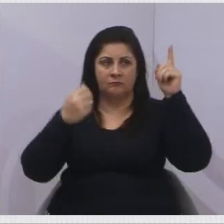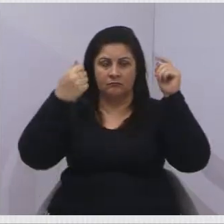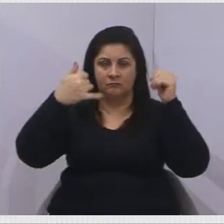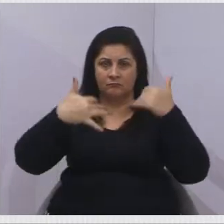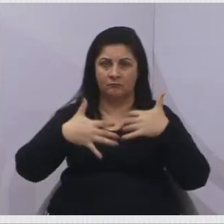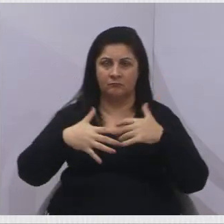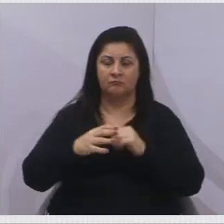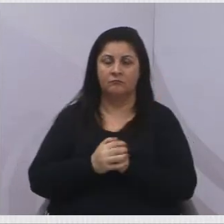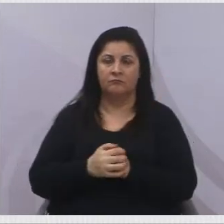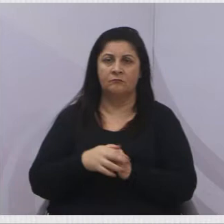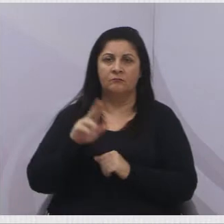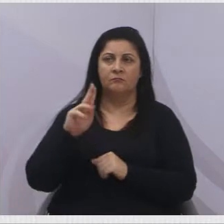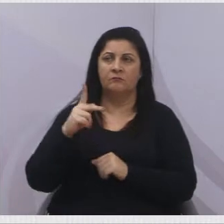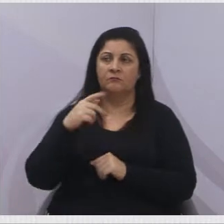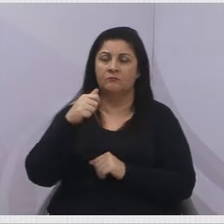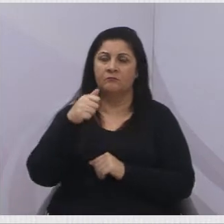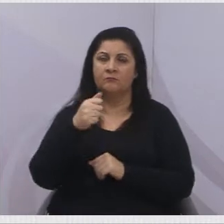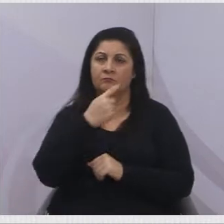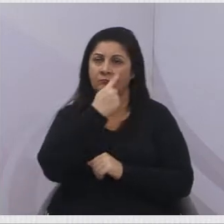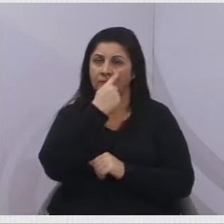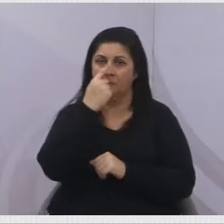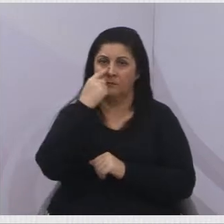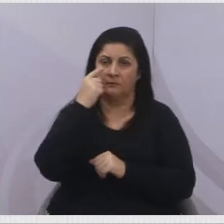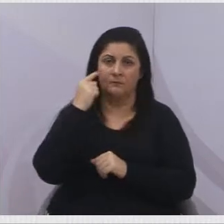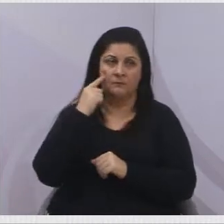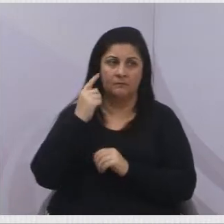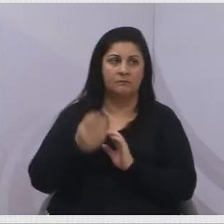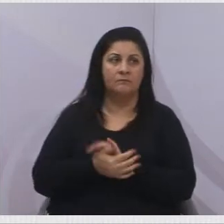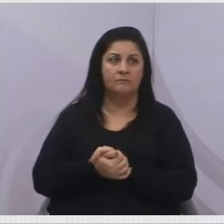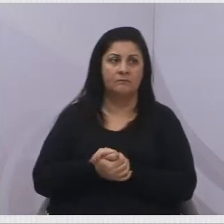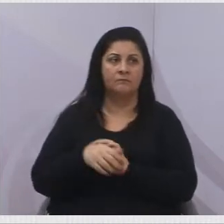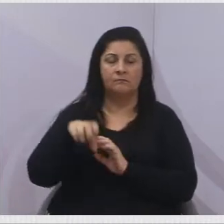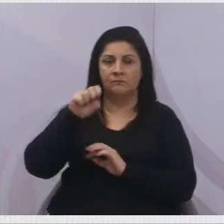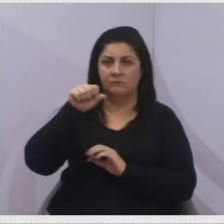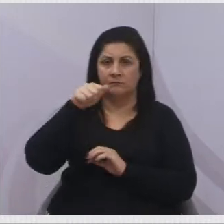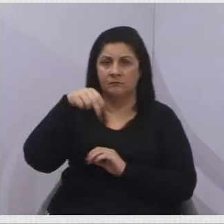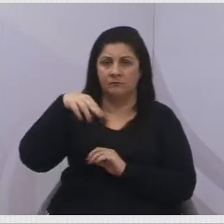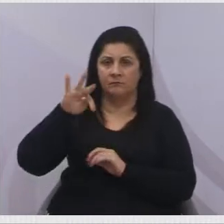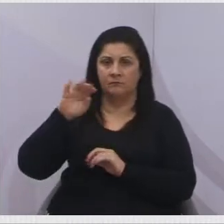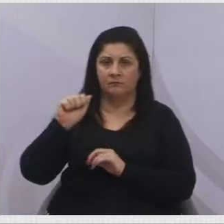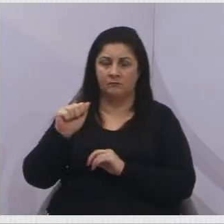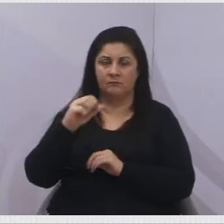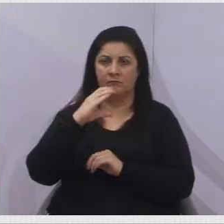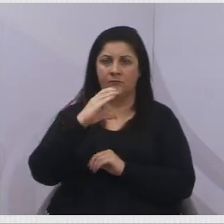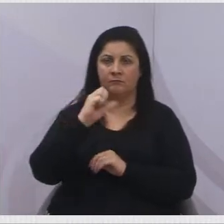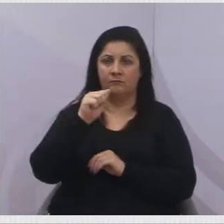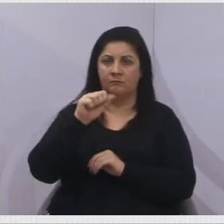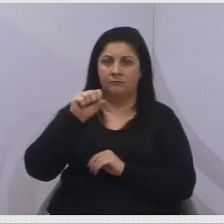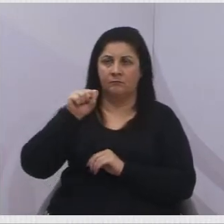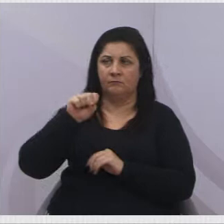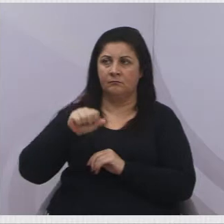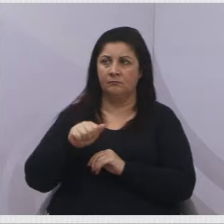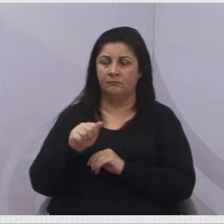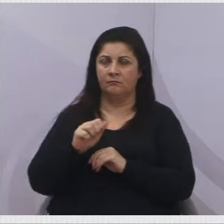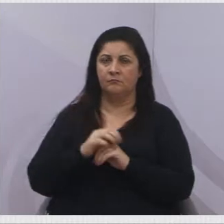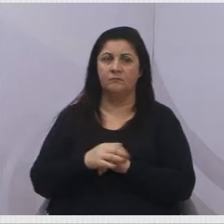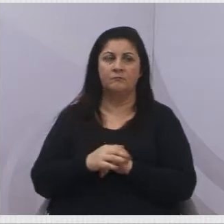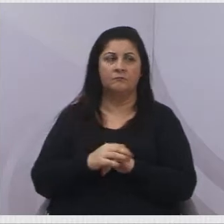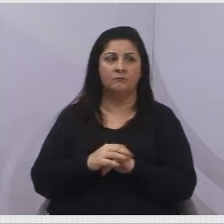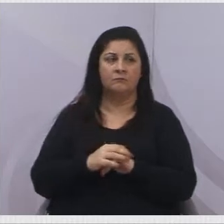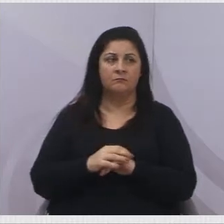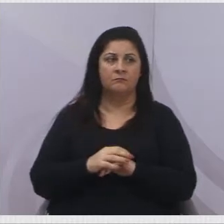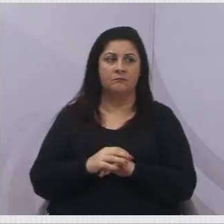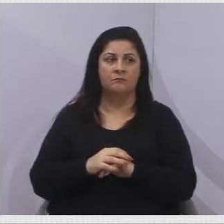Cruz, a UPA do Parque Meia Lua, a Santa Casa de Misericórdia com pronto-socorro